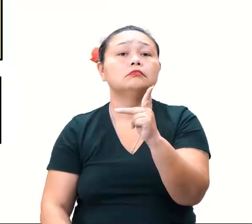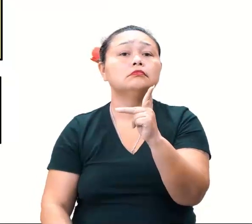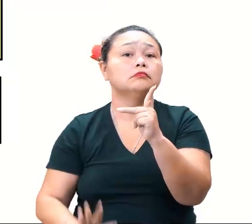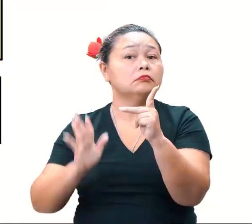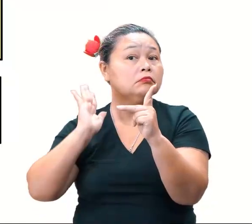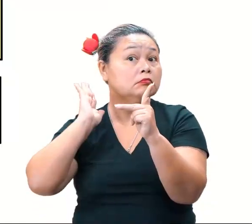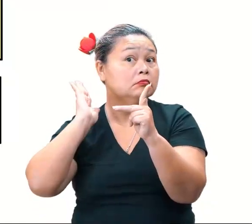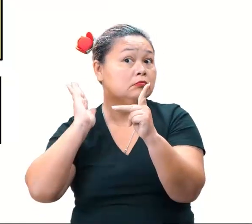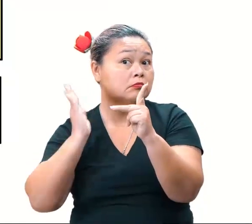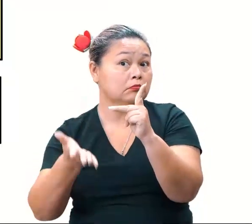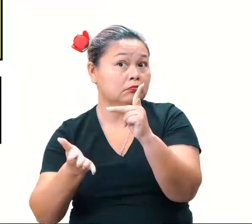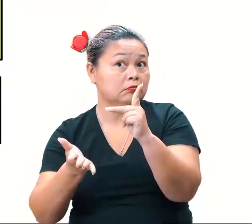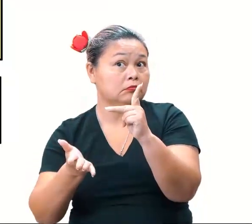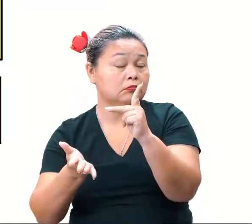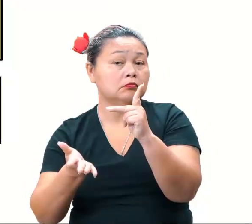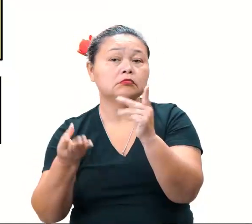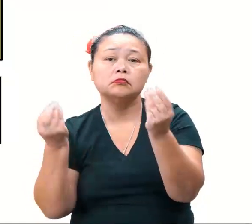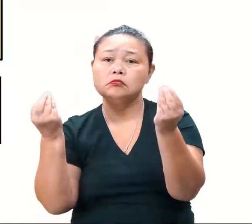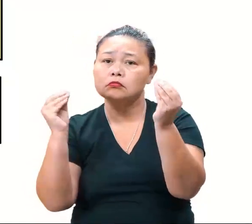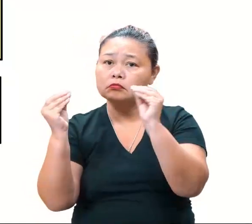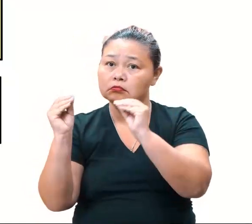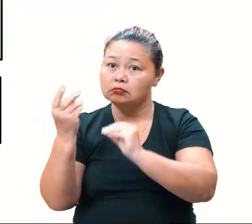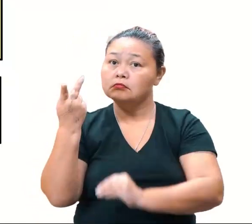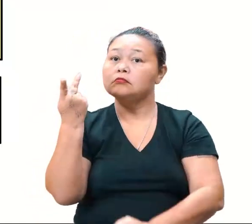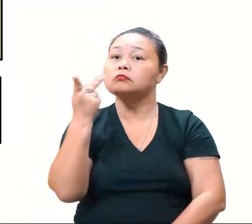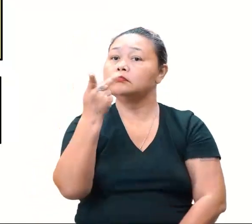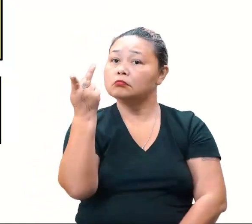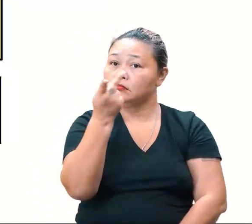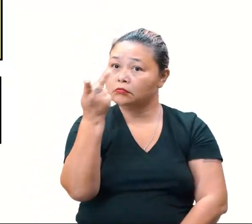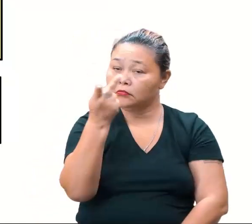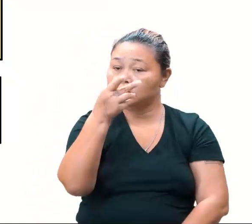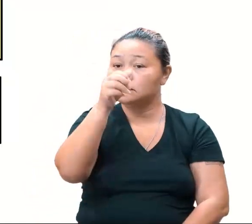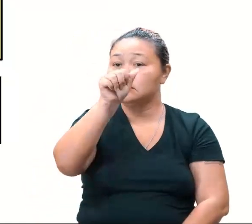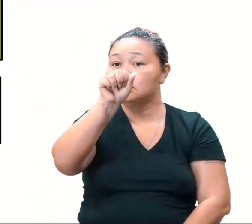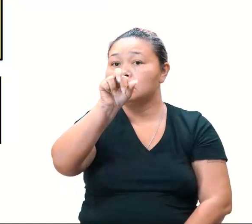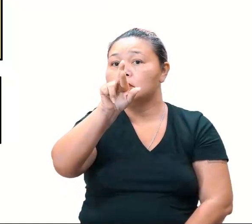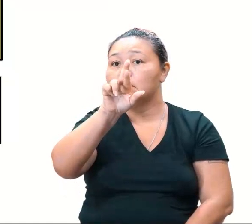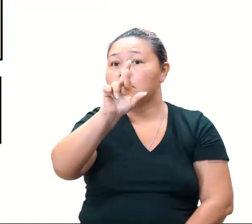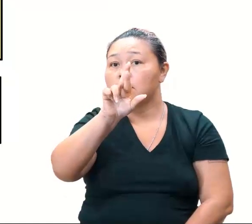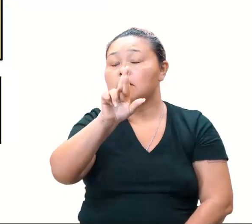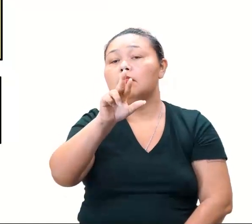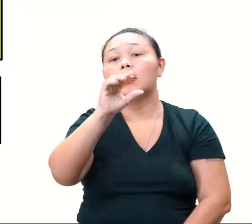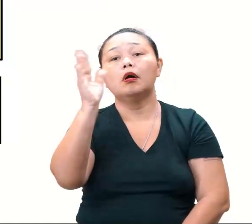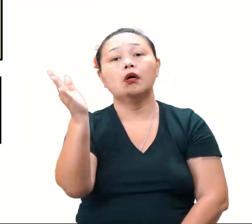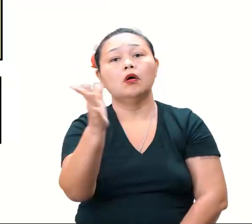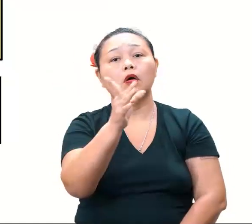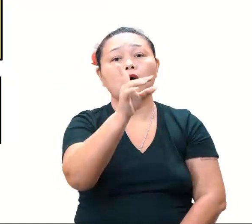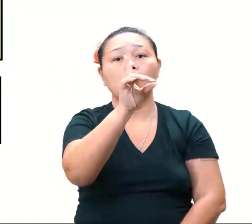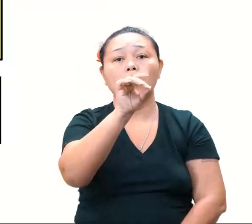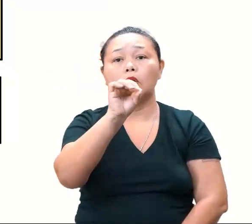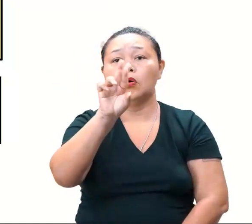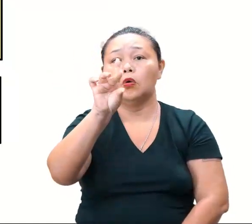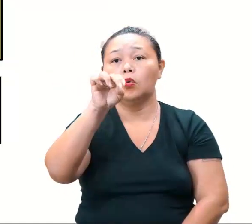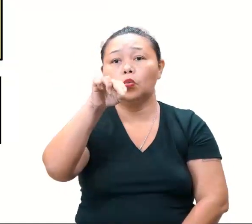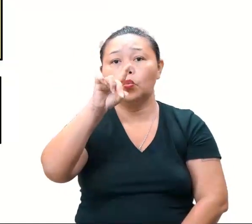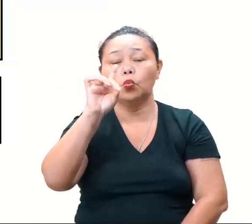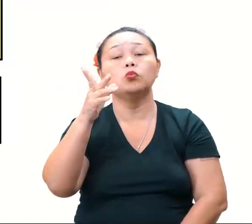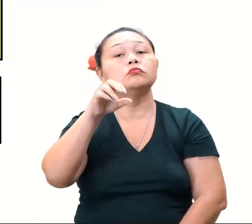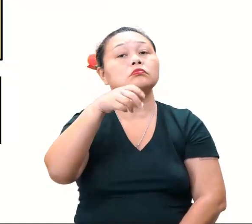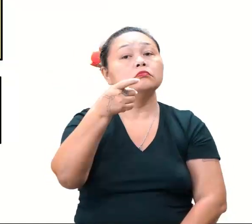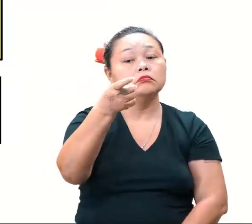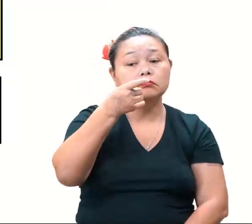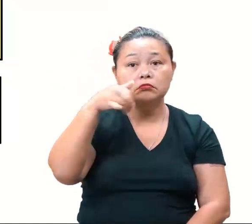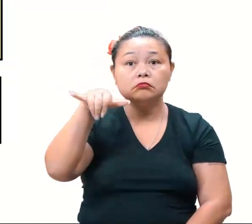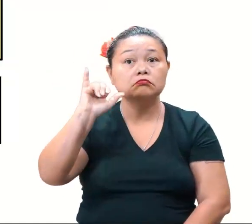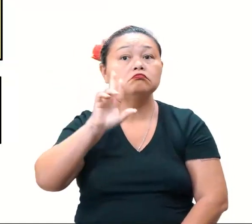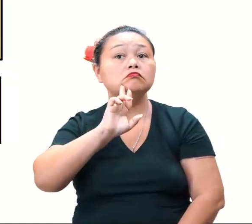você montou os pares ordenados, né? Ou seja, o valor de X que entrou na máquina com o valor de Y que saiu de